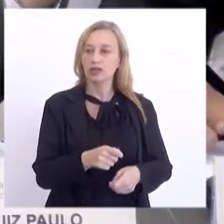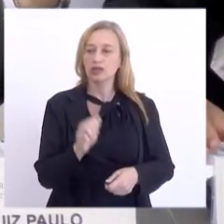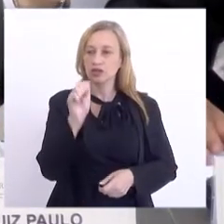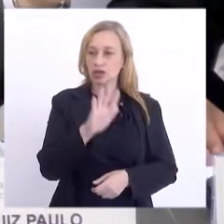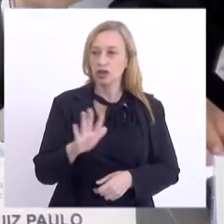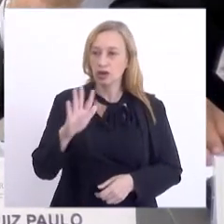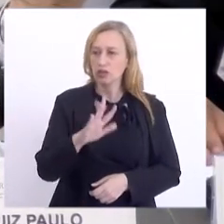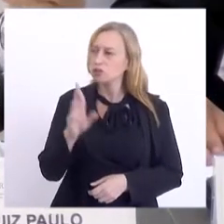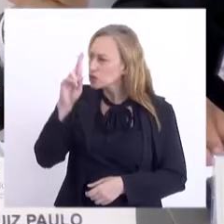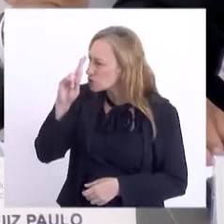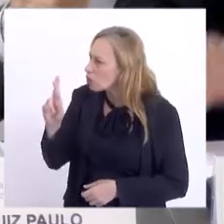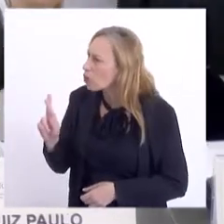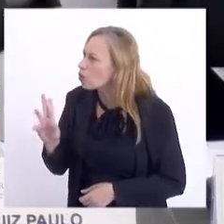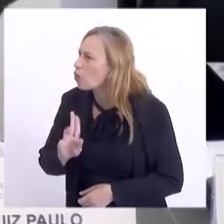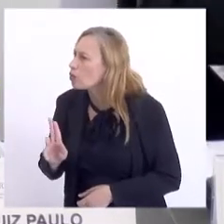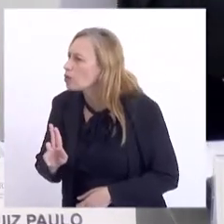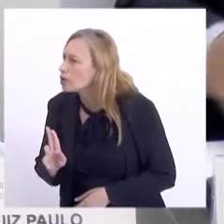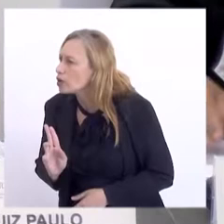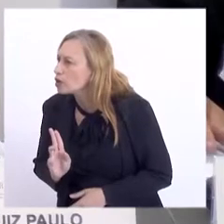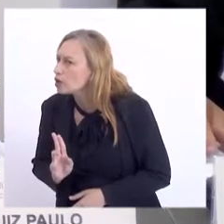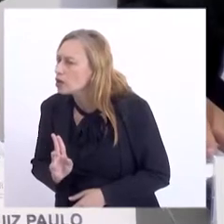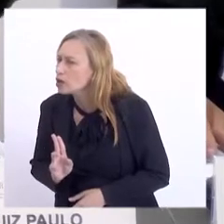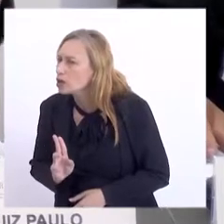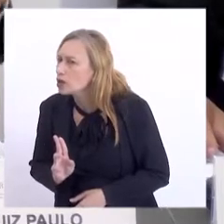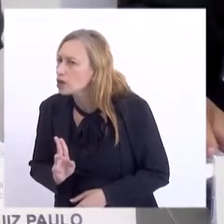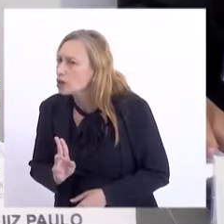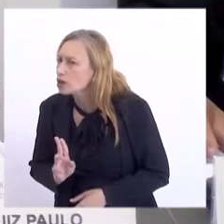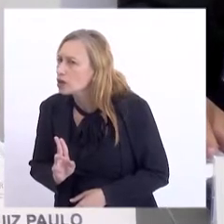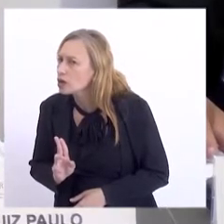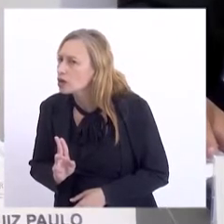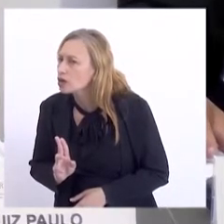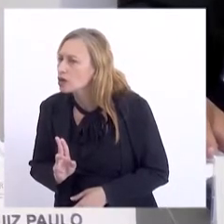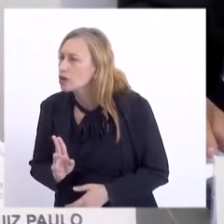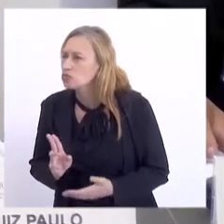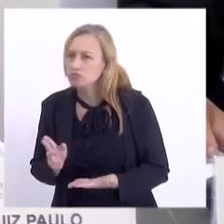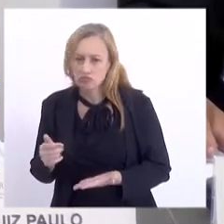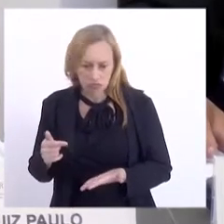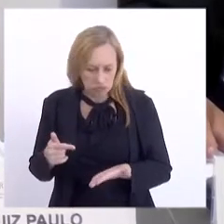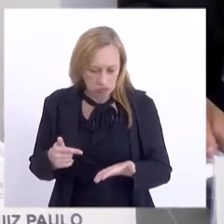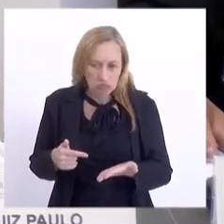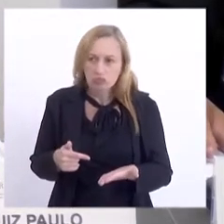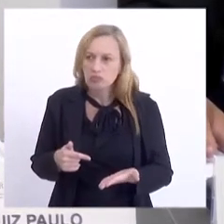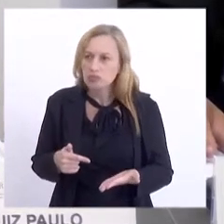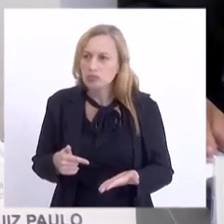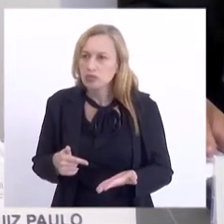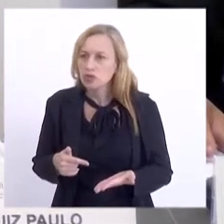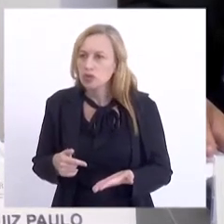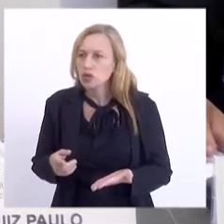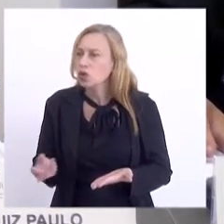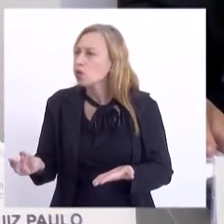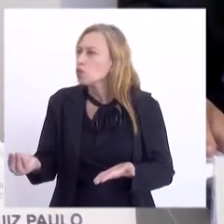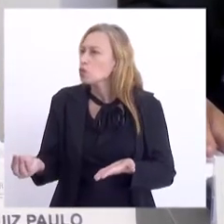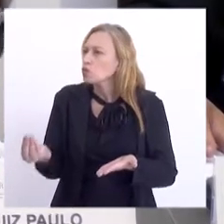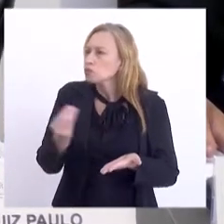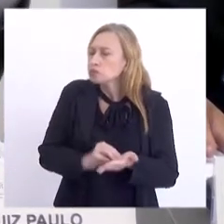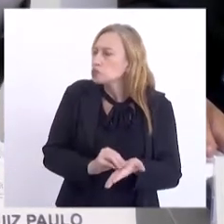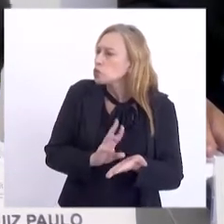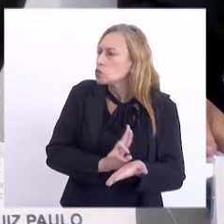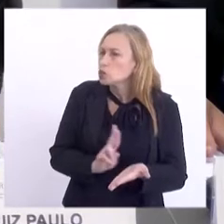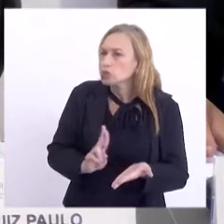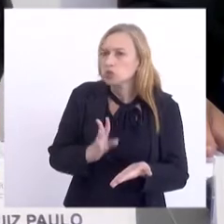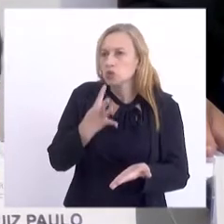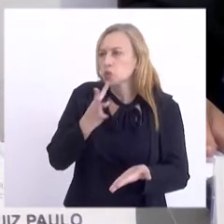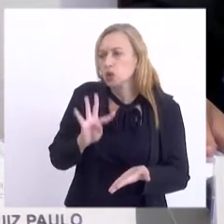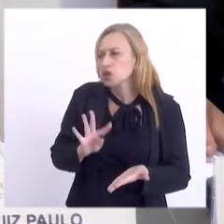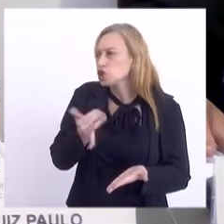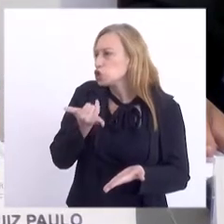o e o complexo não é que ele não botou o nome eu não estou aqui eu não